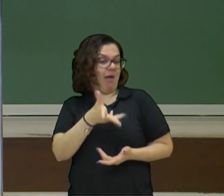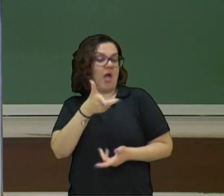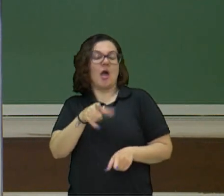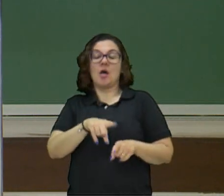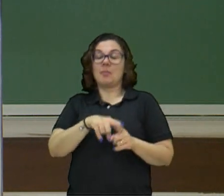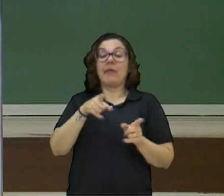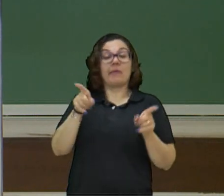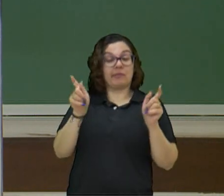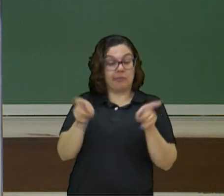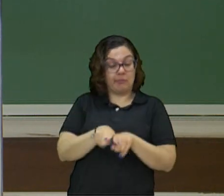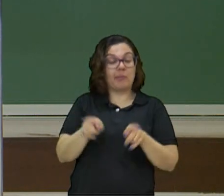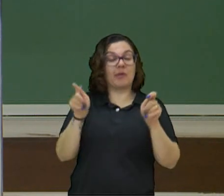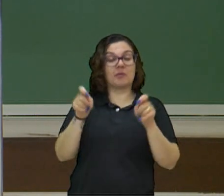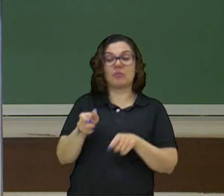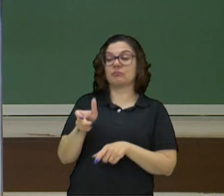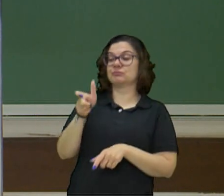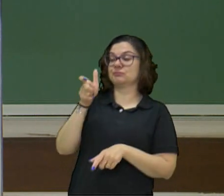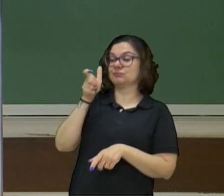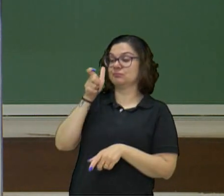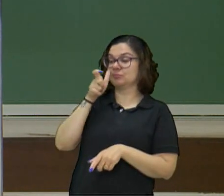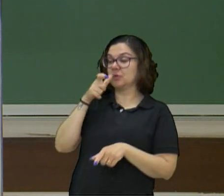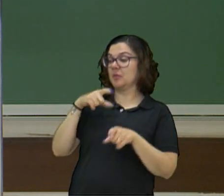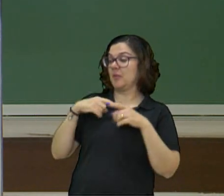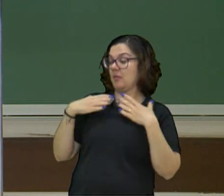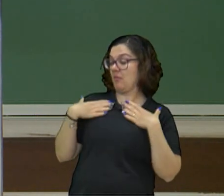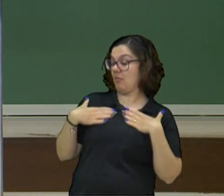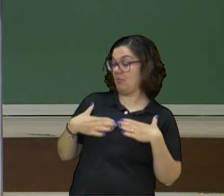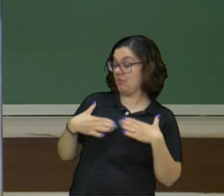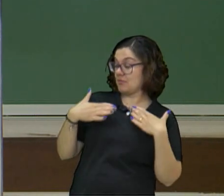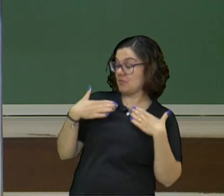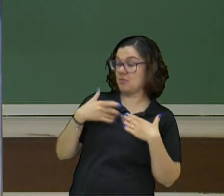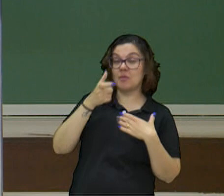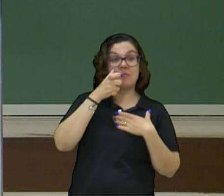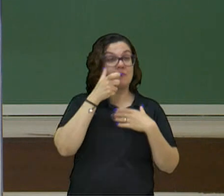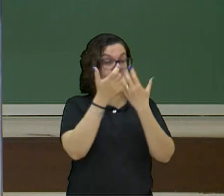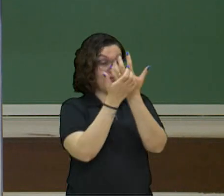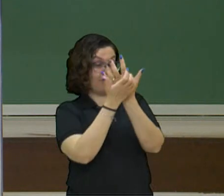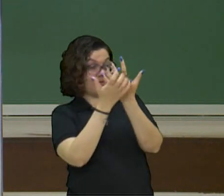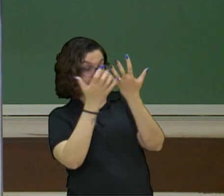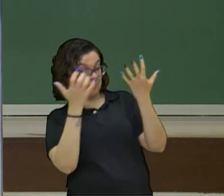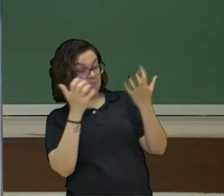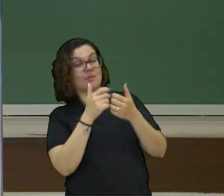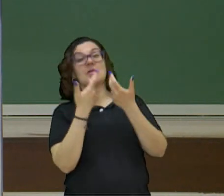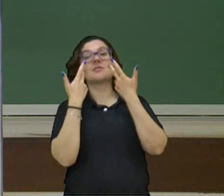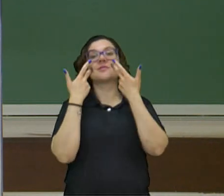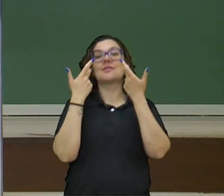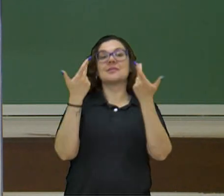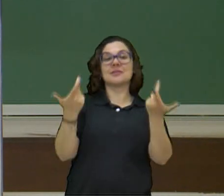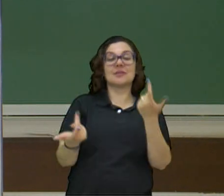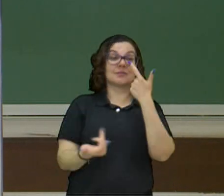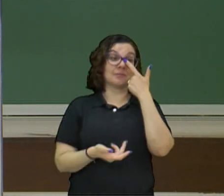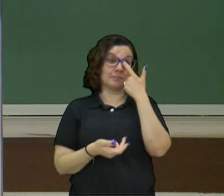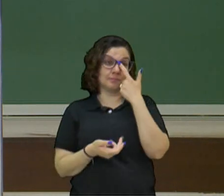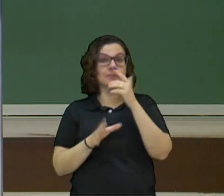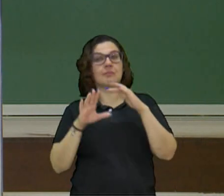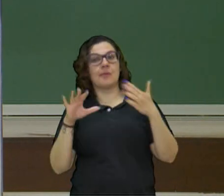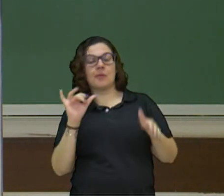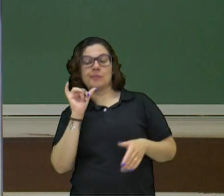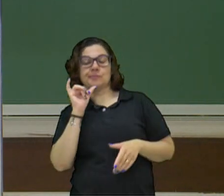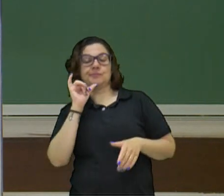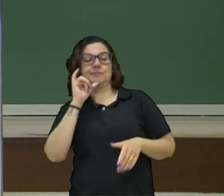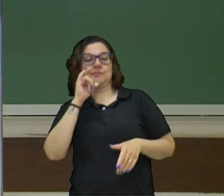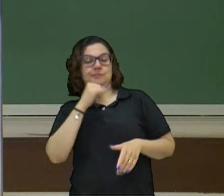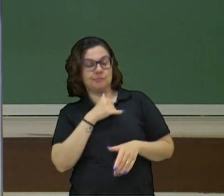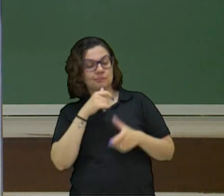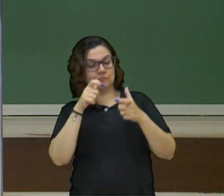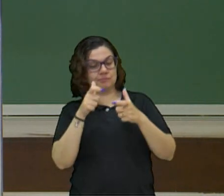atividades e contemplação de relaxamento de a natureza as belezas naturais né é infelizmente